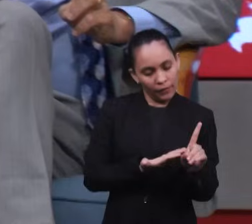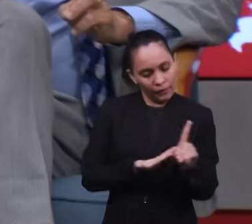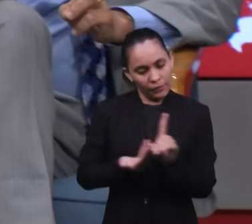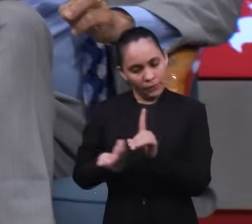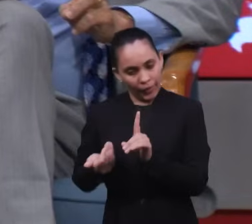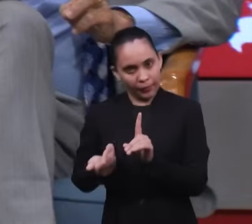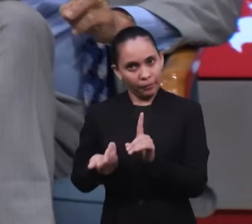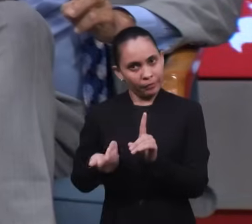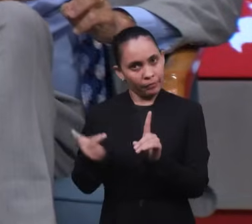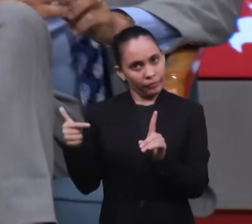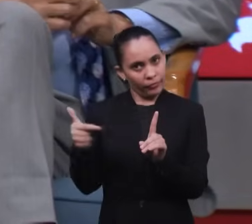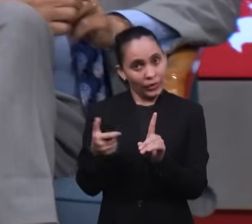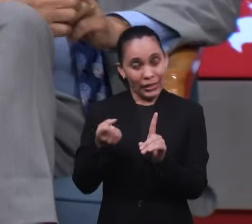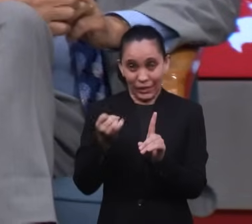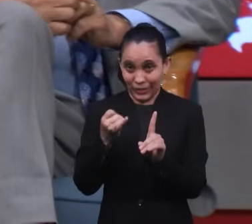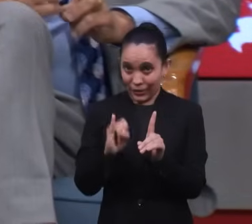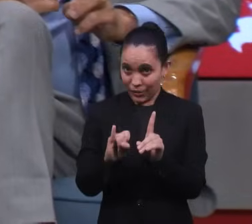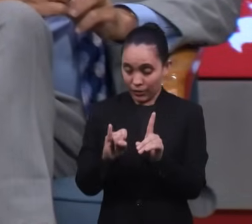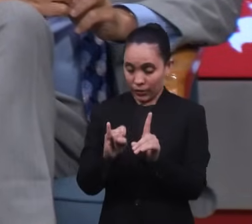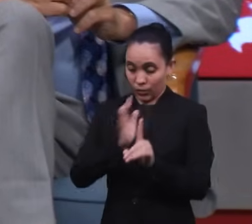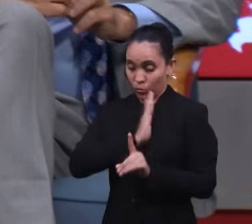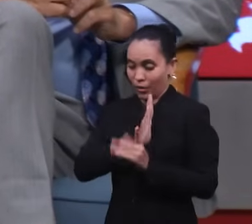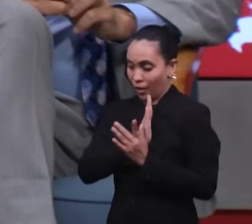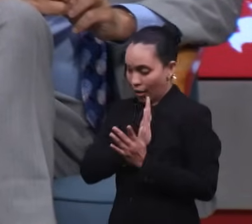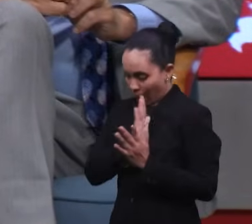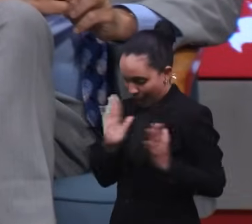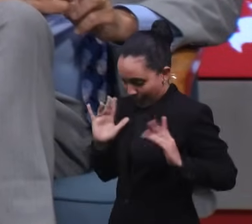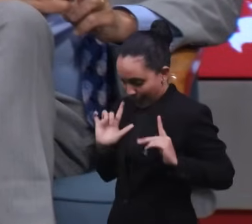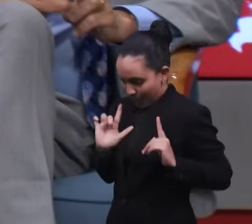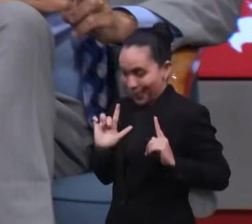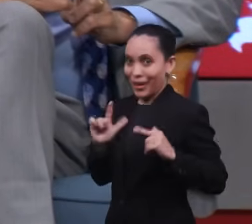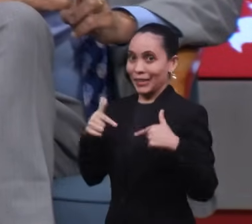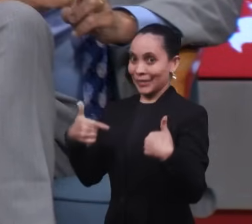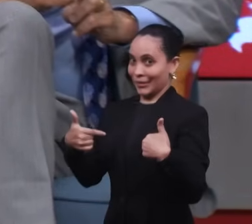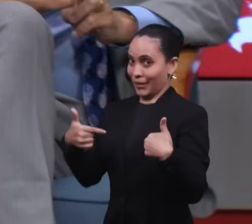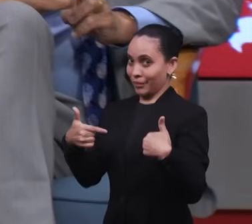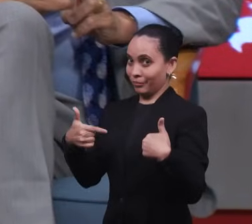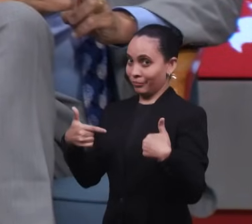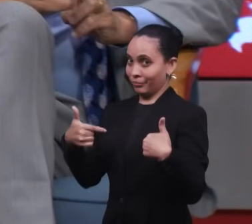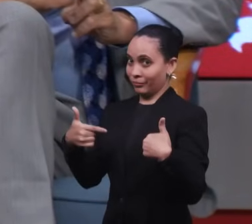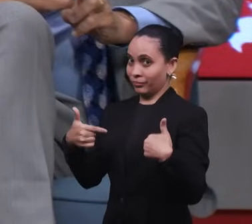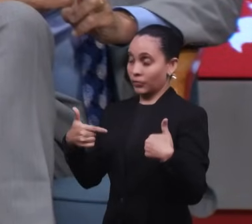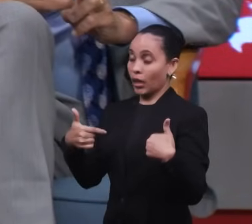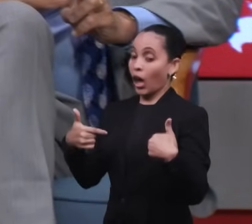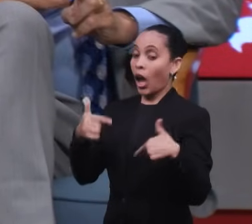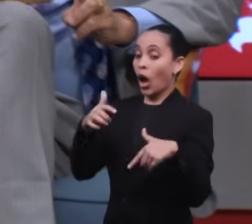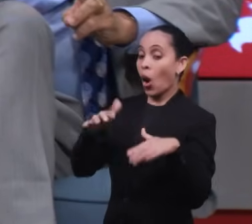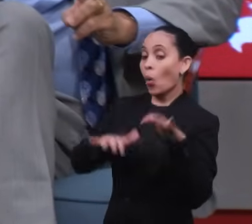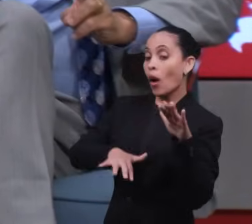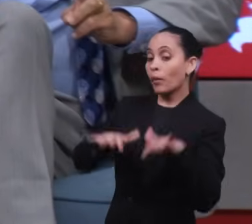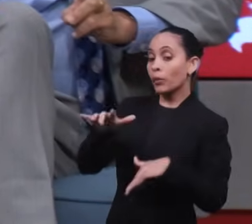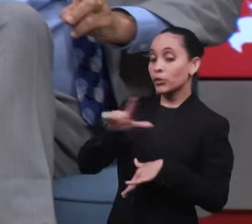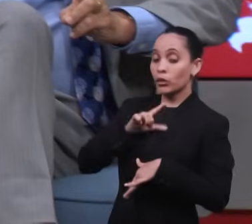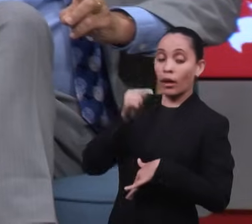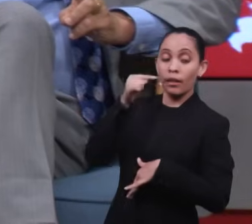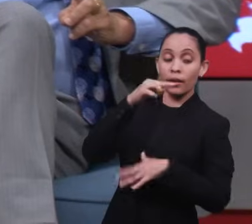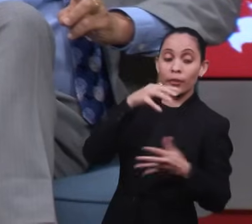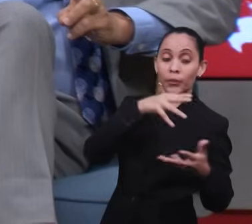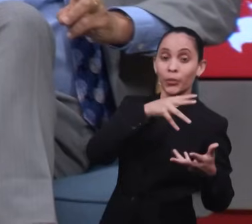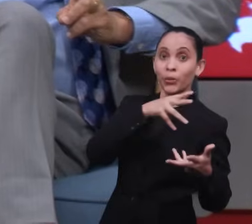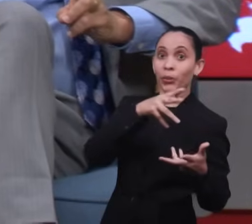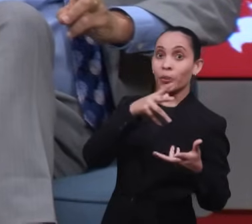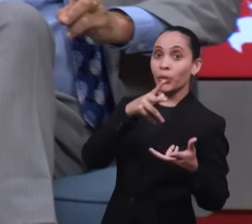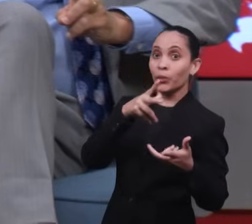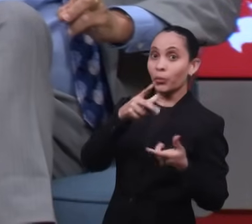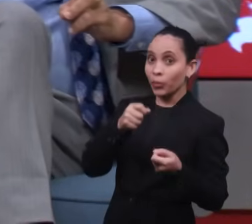processo é uma operação do Espírito Santo na sua vida. Se você não dá lugar a essa operação do Espírito Santo, algumas coisas que